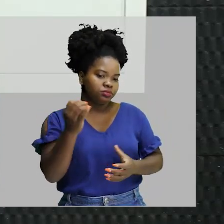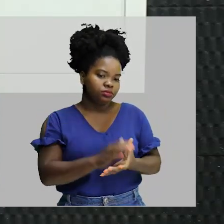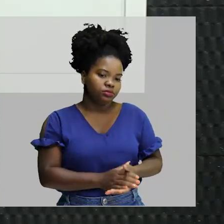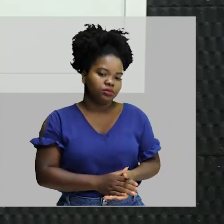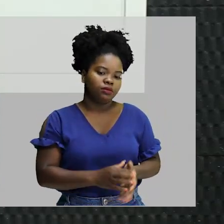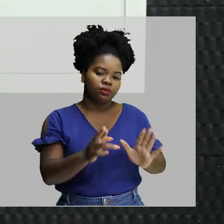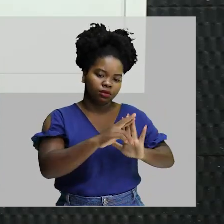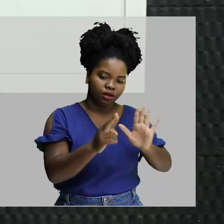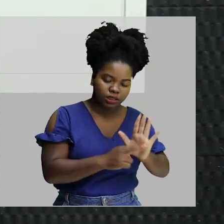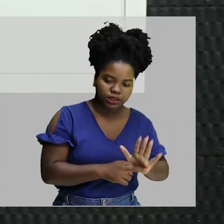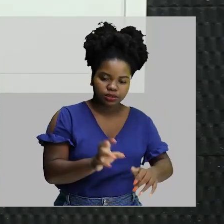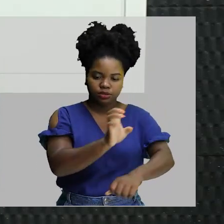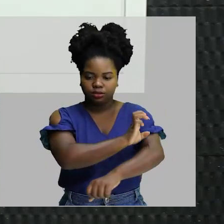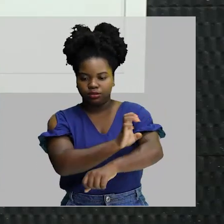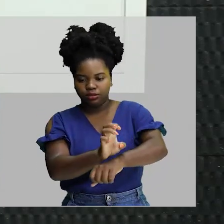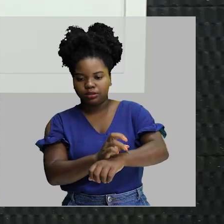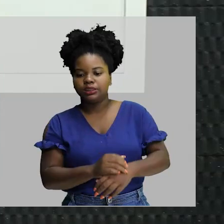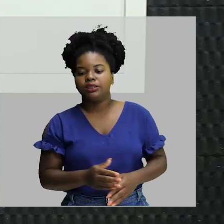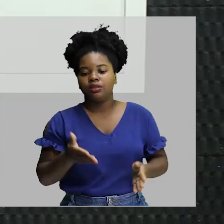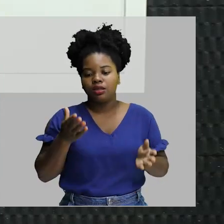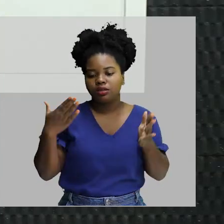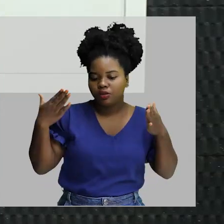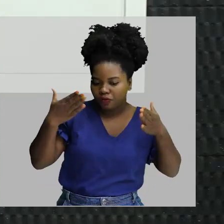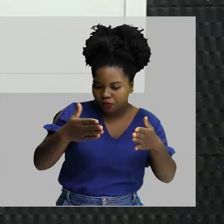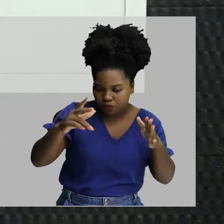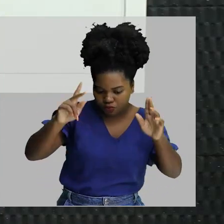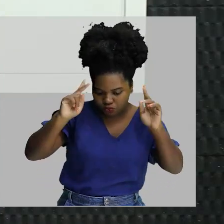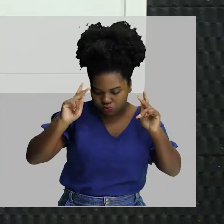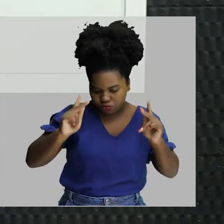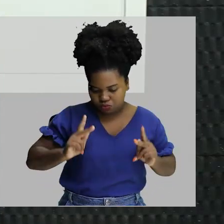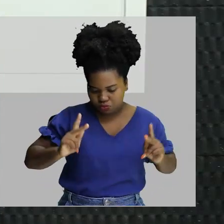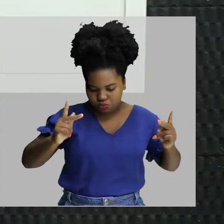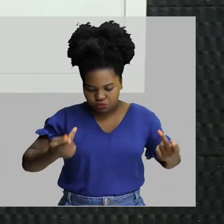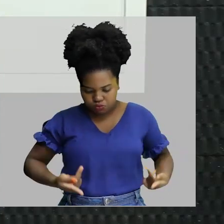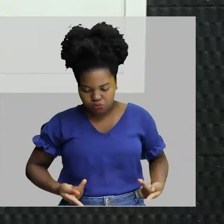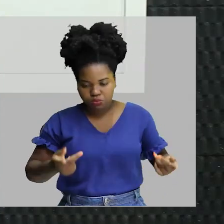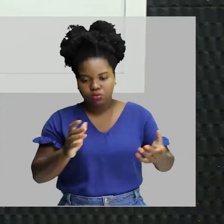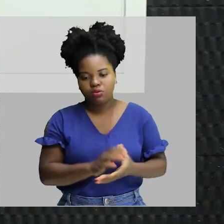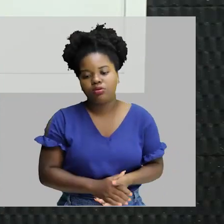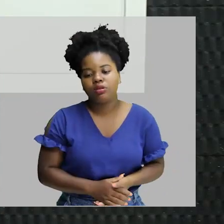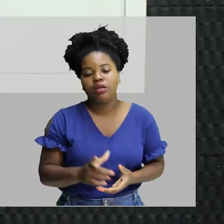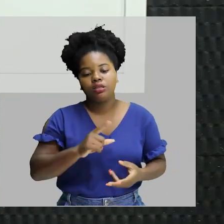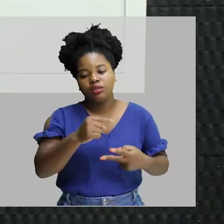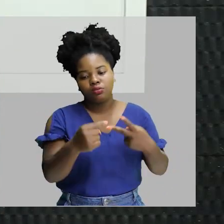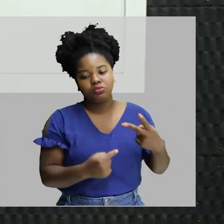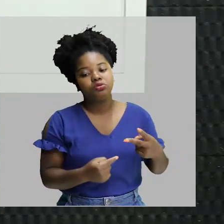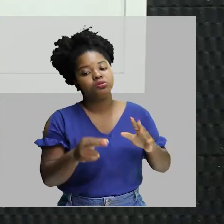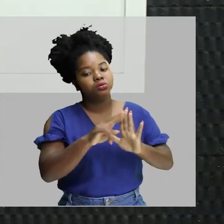doutrinas éticas helenísticas elas se direcionam ao indivíduo. E ali nós temos duas